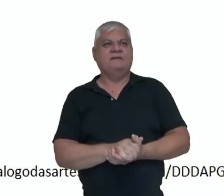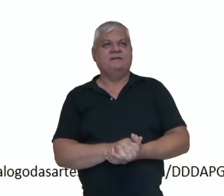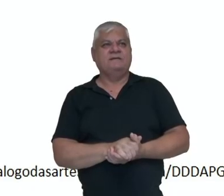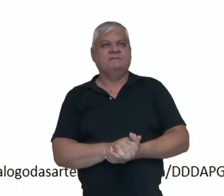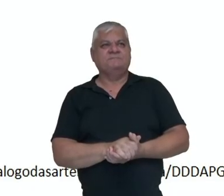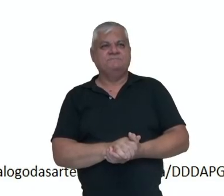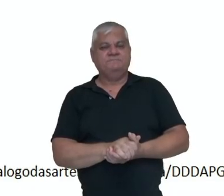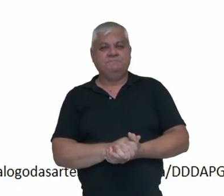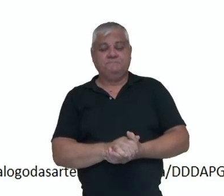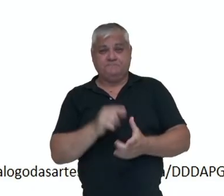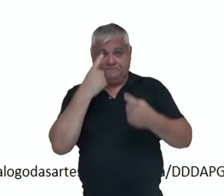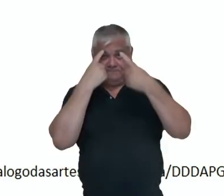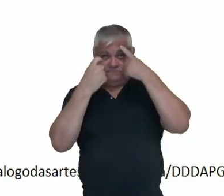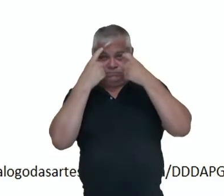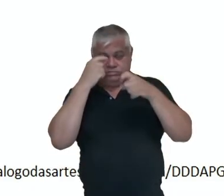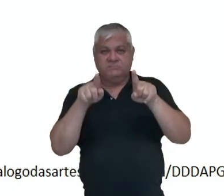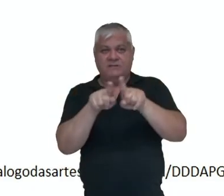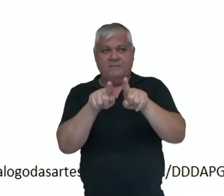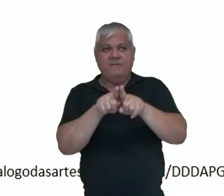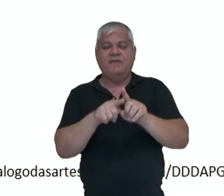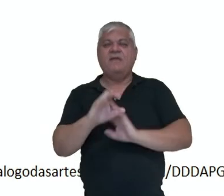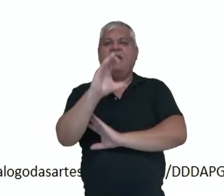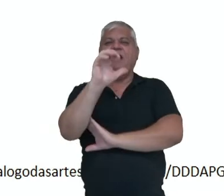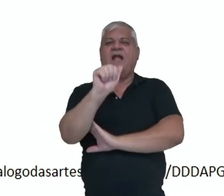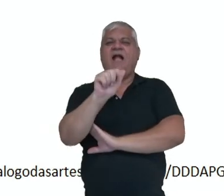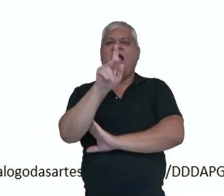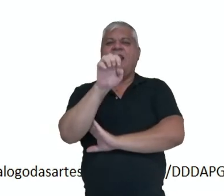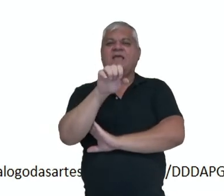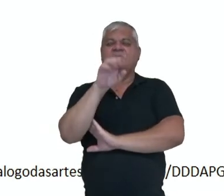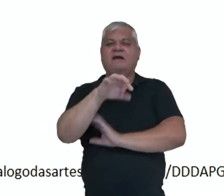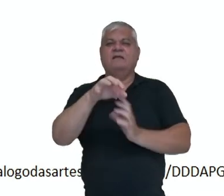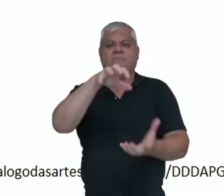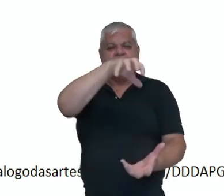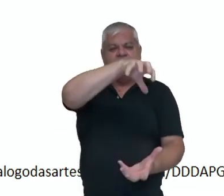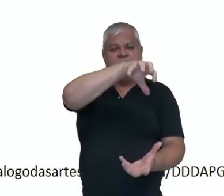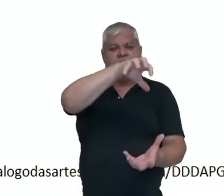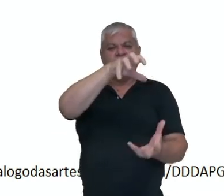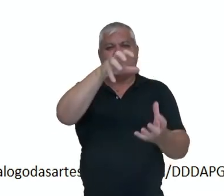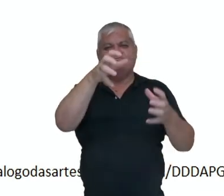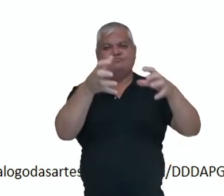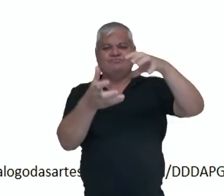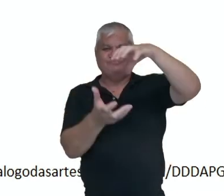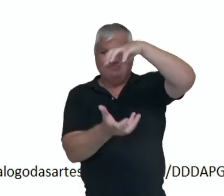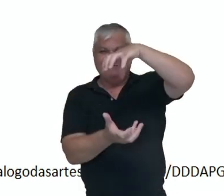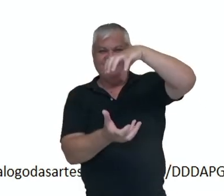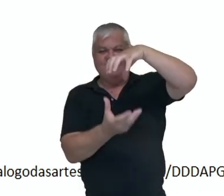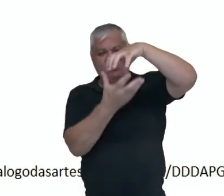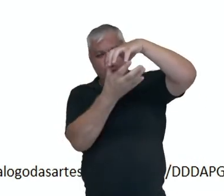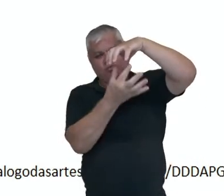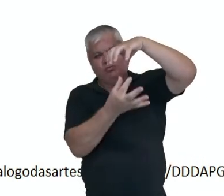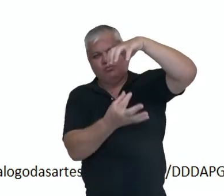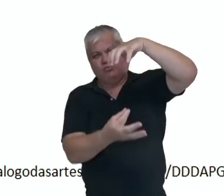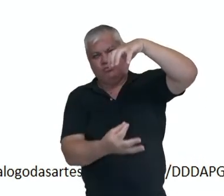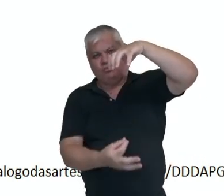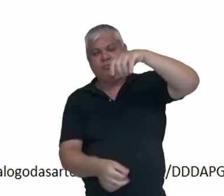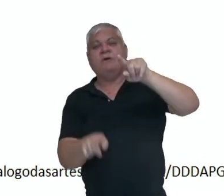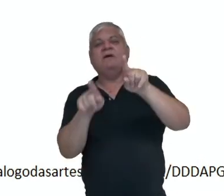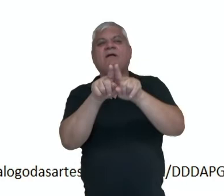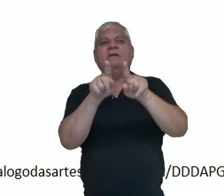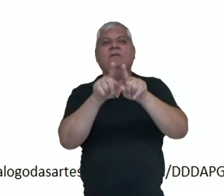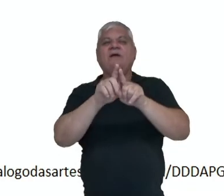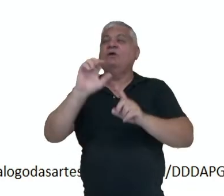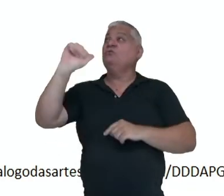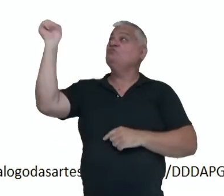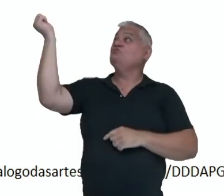A invenção do calendário, da ampulheta e do relógio de sol como forma de calcular o tempo segundo as estações do